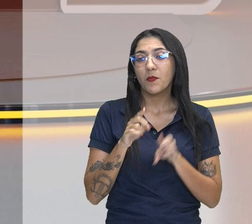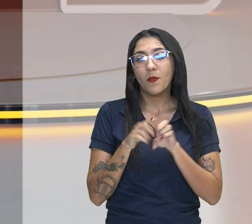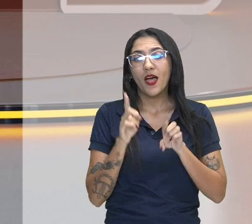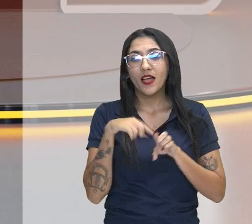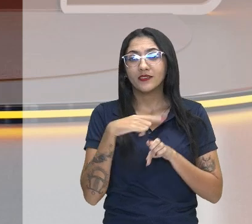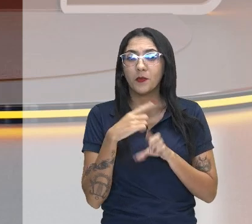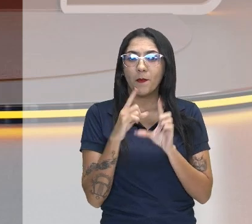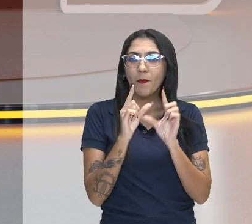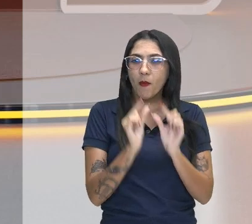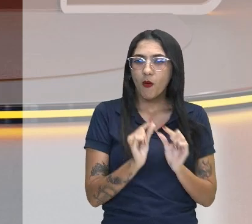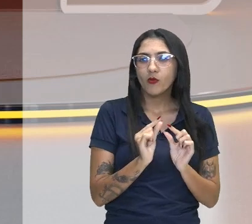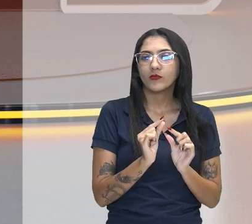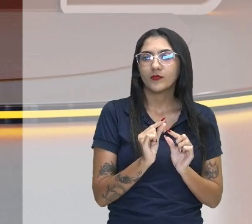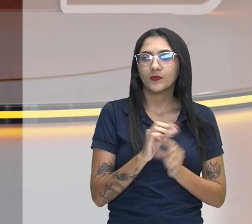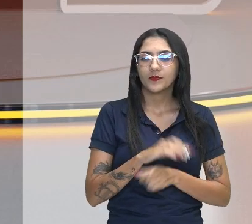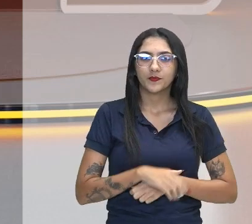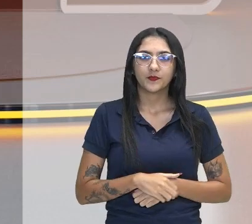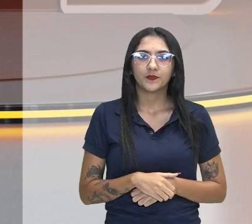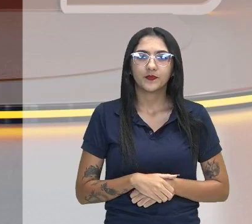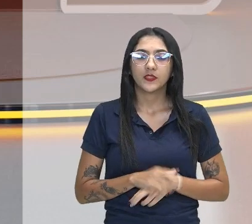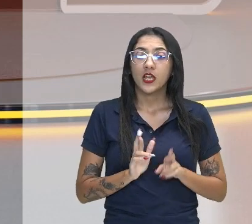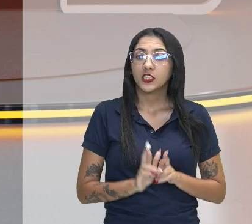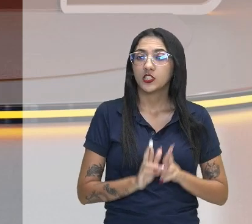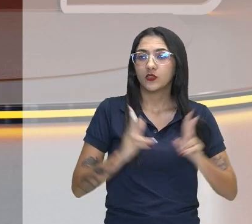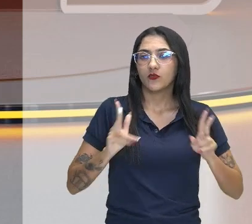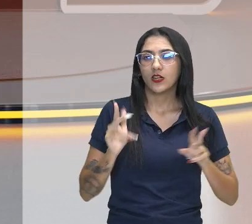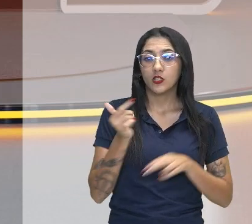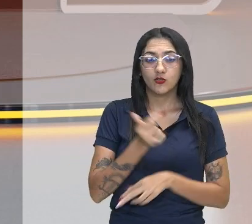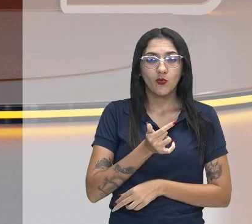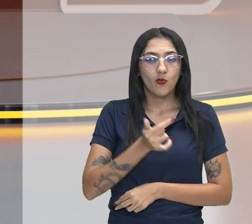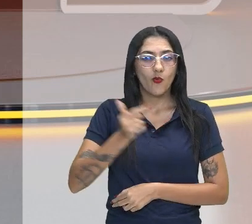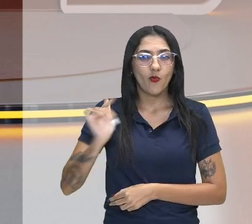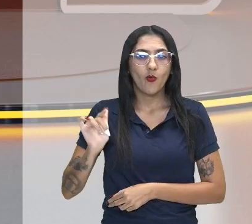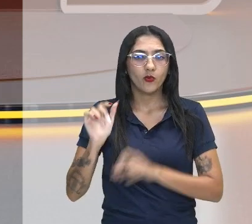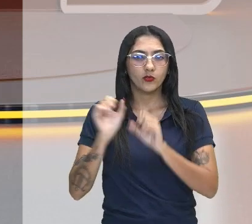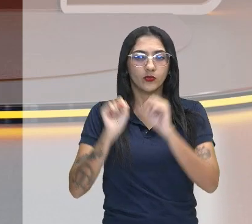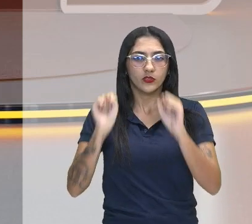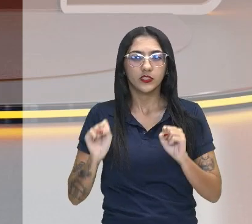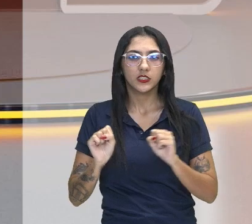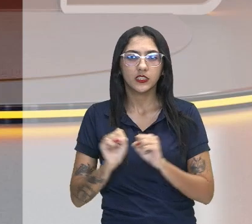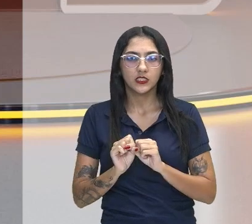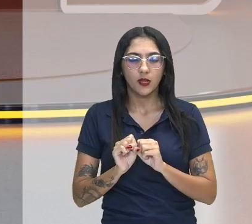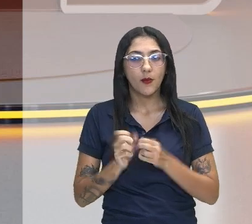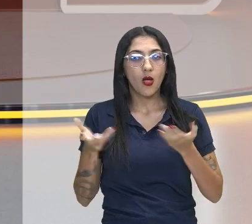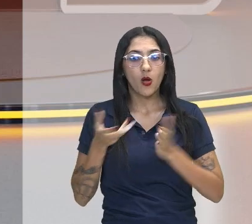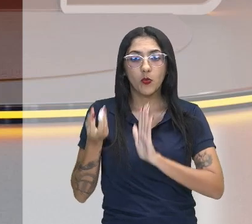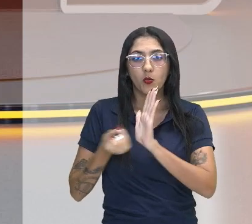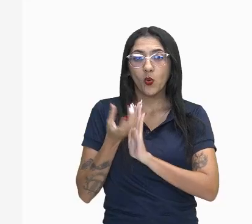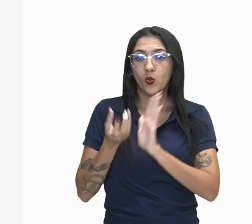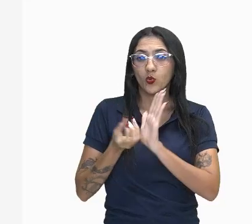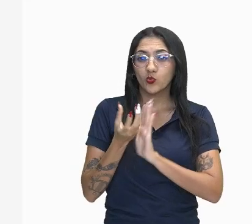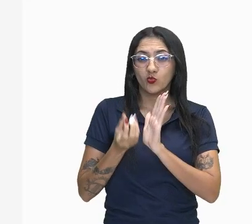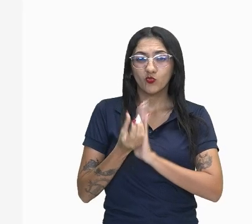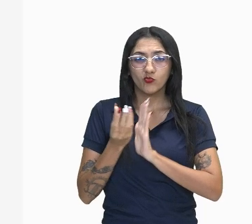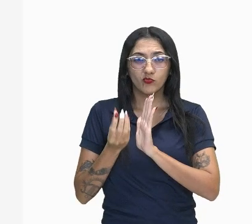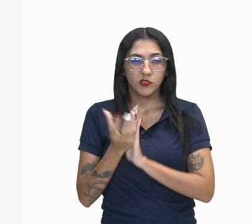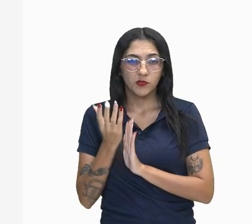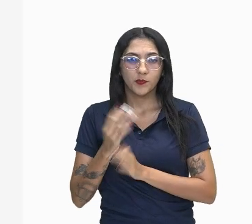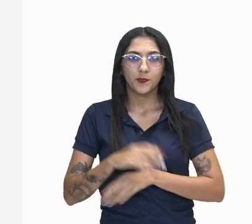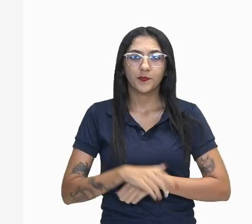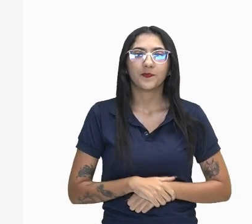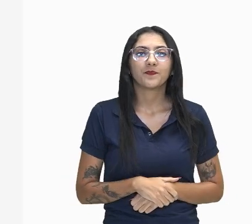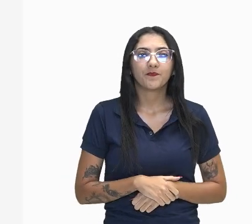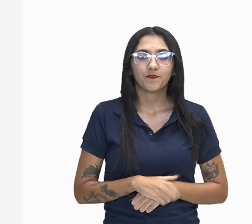quantidade. Diferente de um sistema agrícola baseado numa produção intensiva,